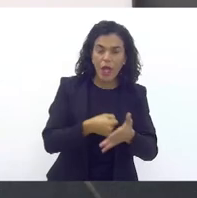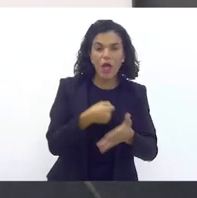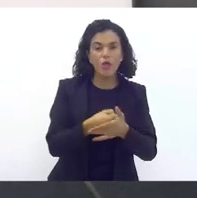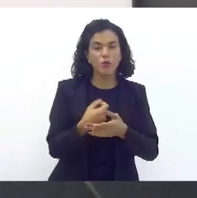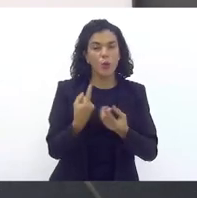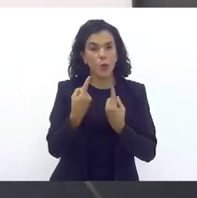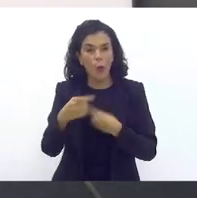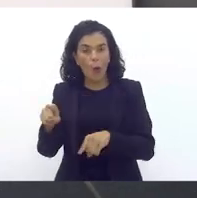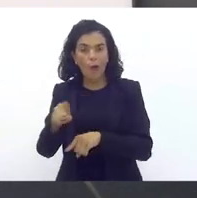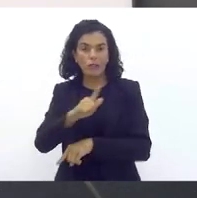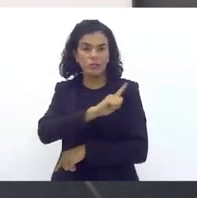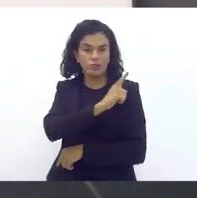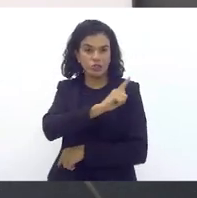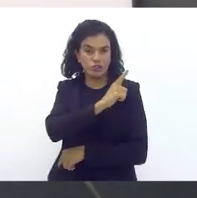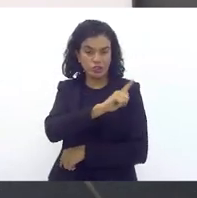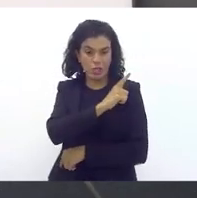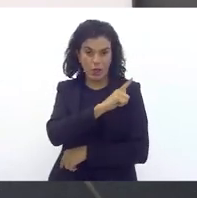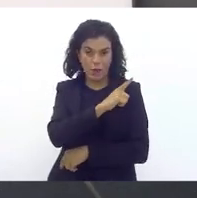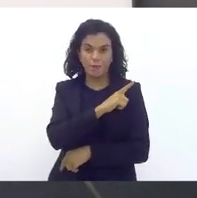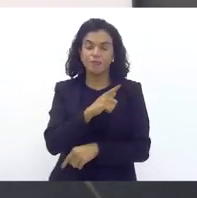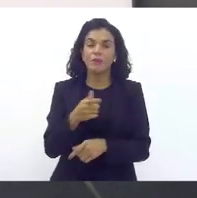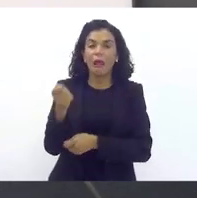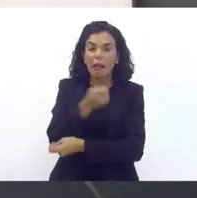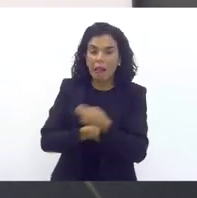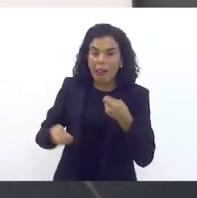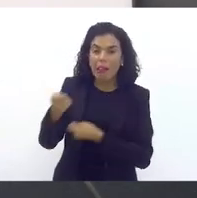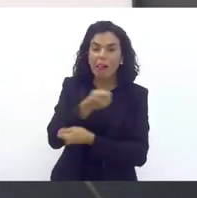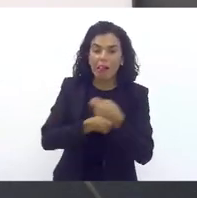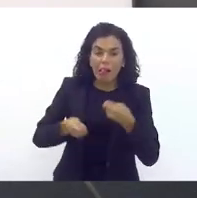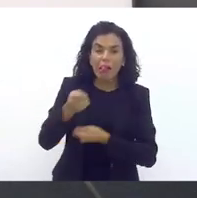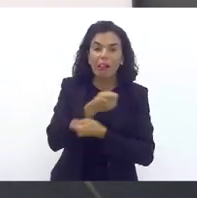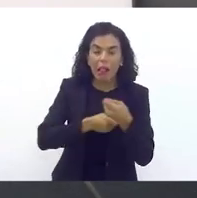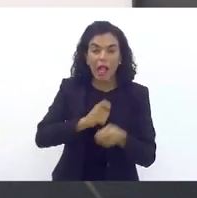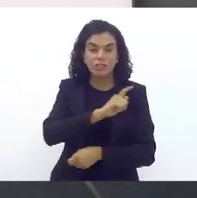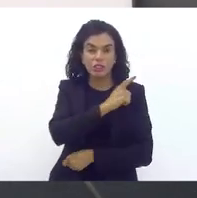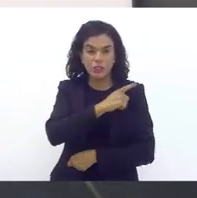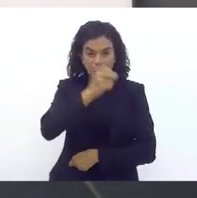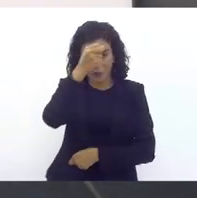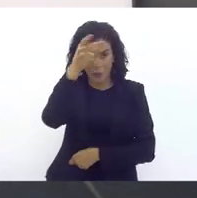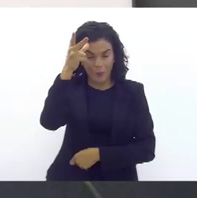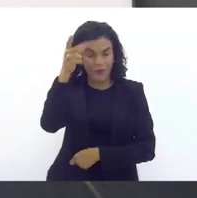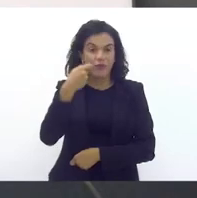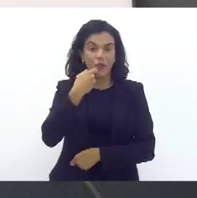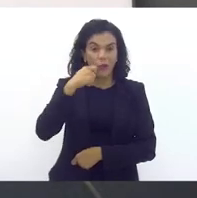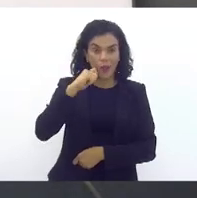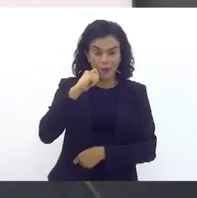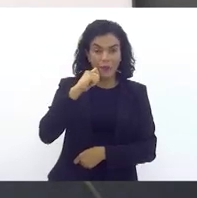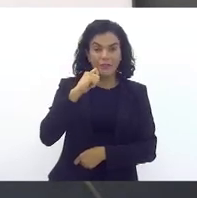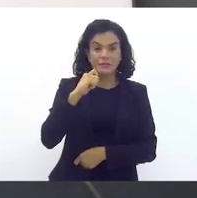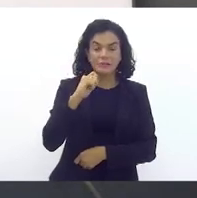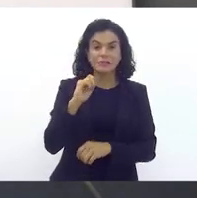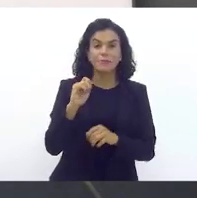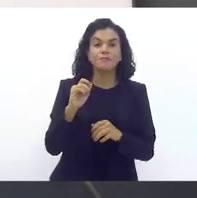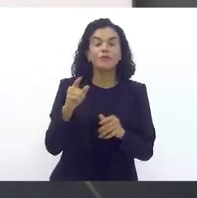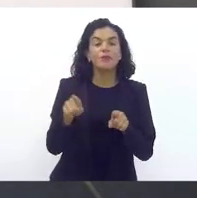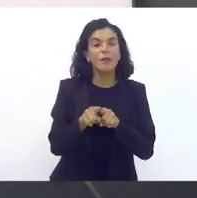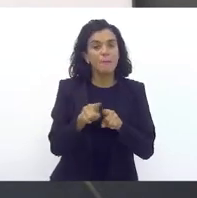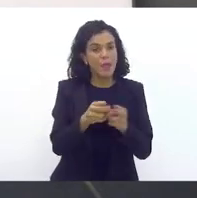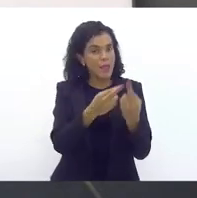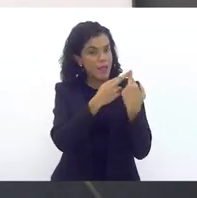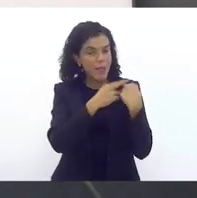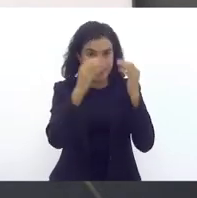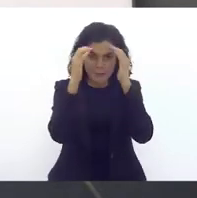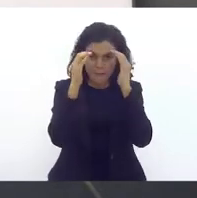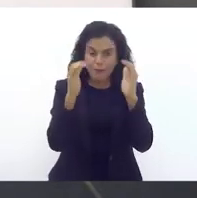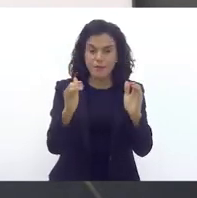gestão, ou para convencer a gestão do Eduardo Paes e o secretário Sonnenschein para cumprir o plano de governo